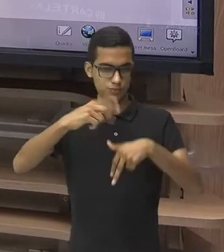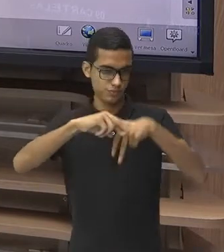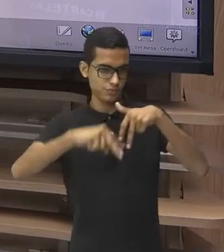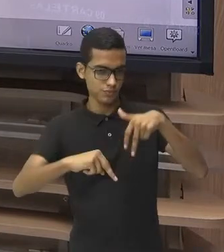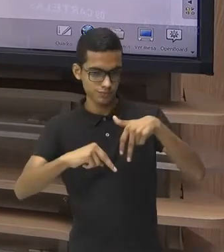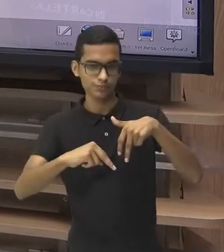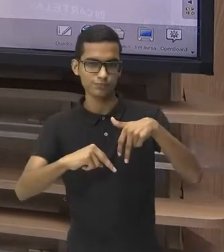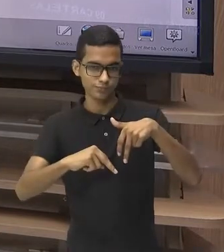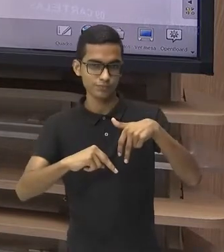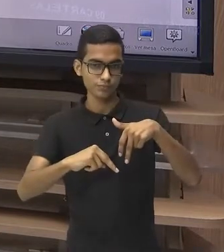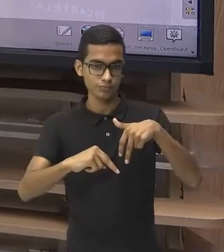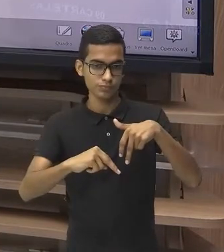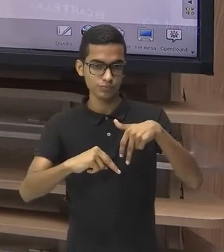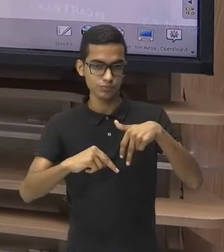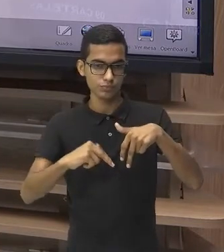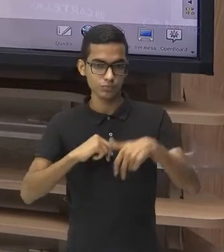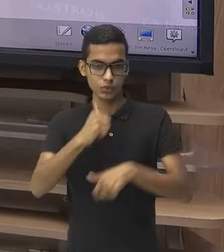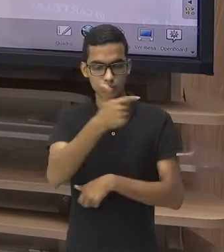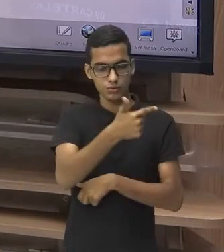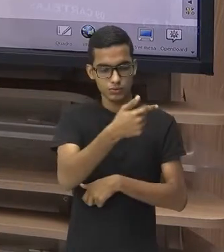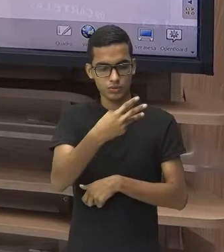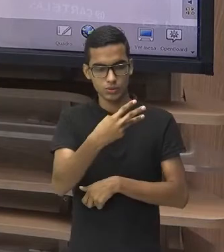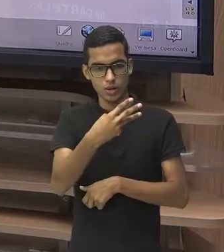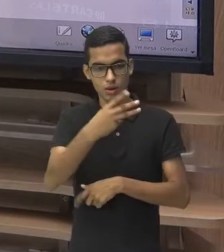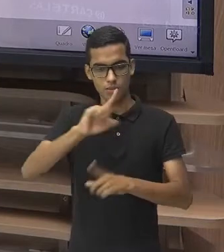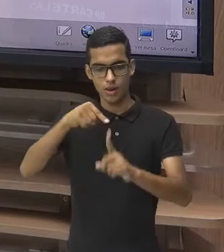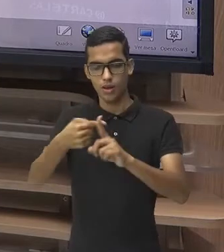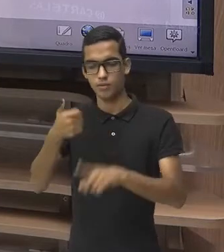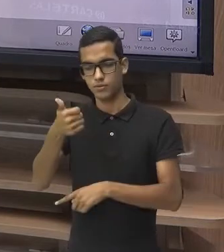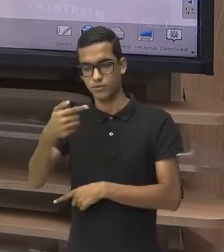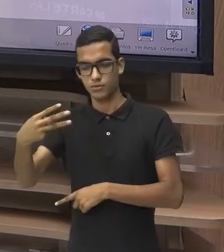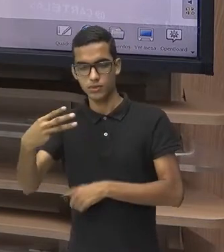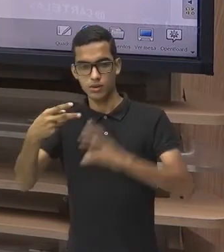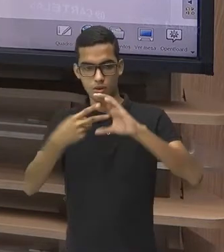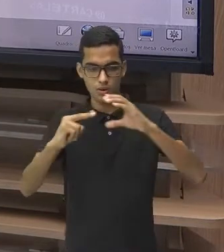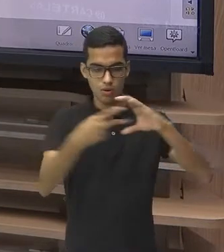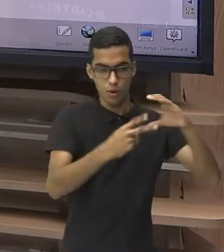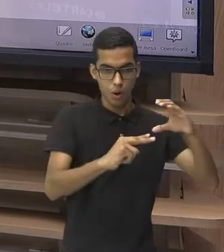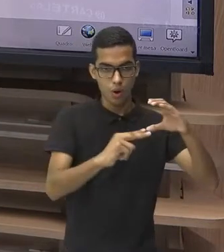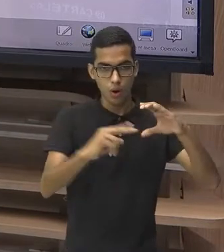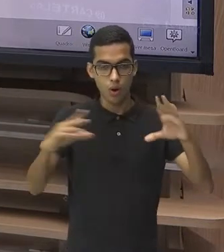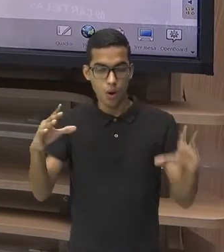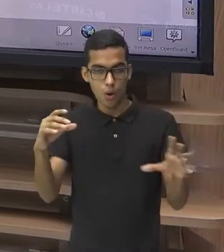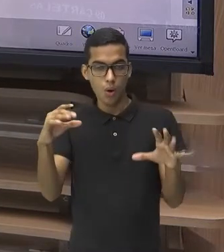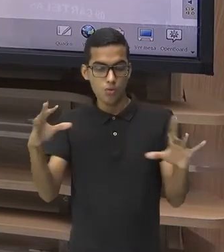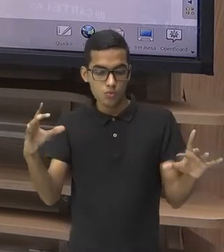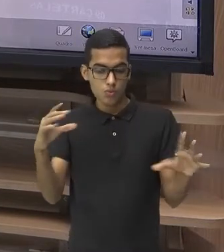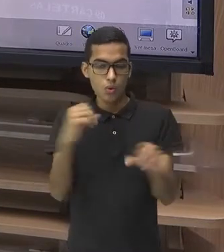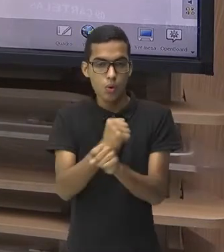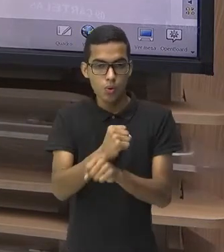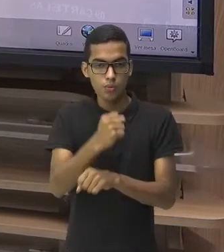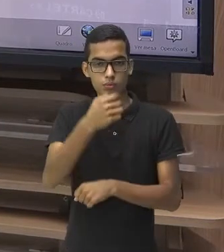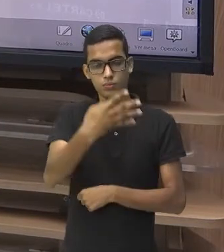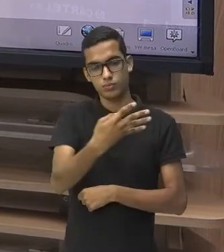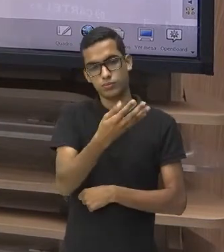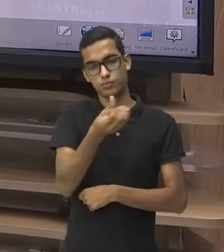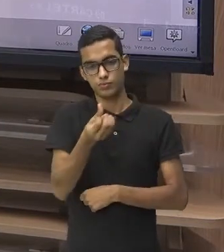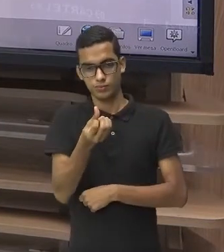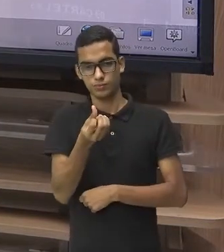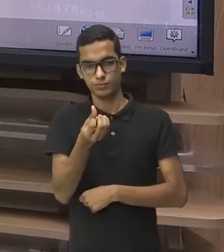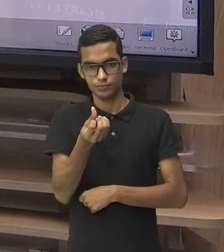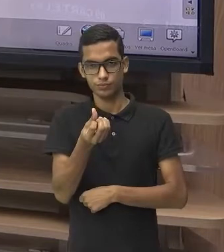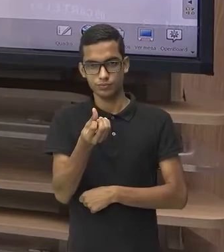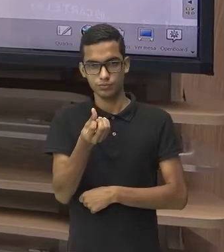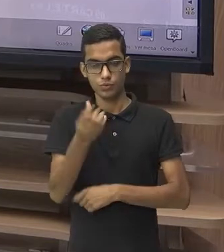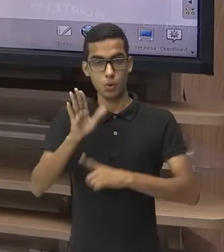somar 23 com 23 e dar os 46. Então quais são as células que apresentam células haploides